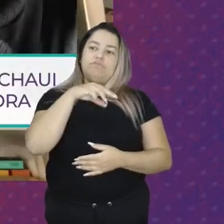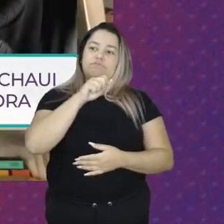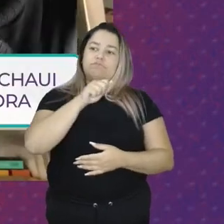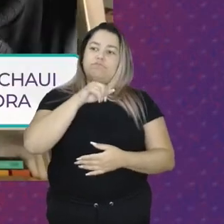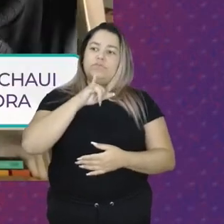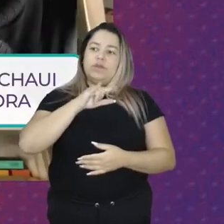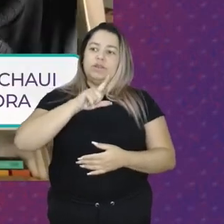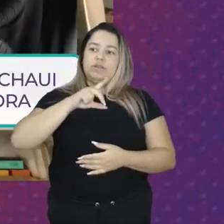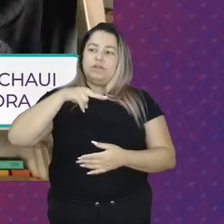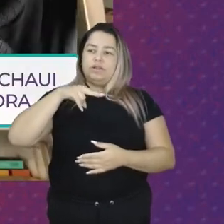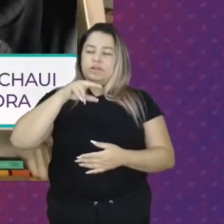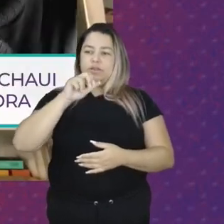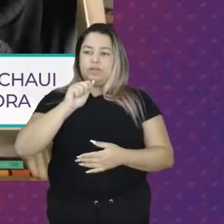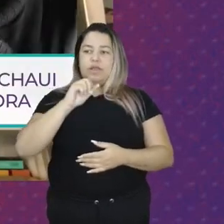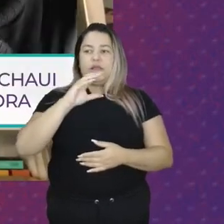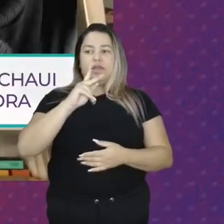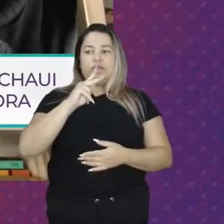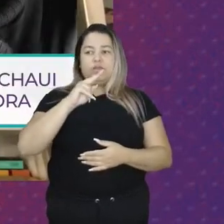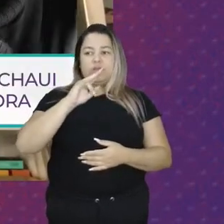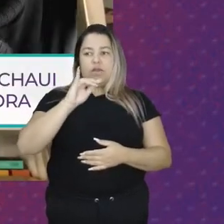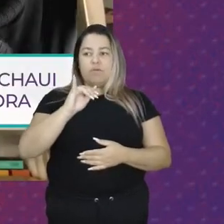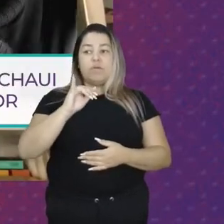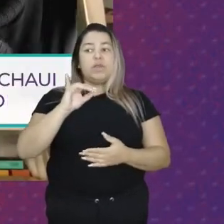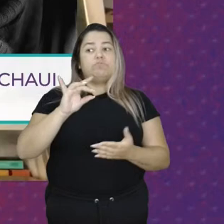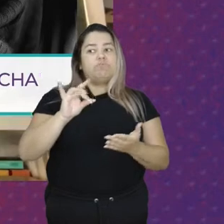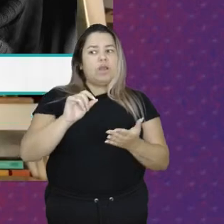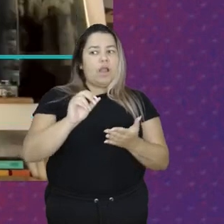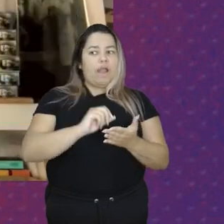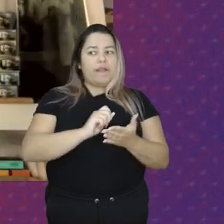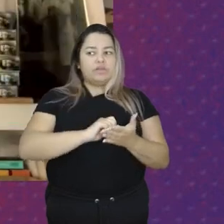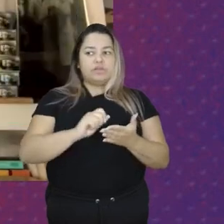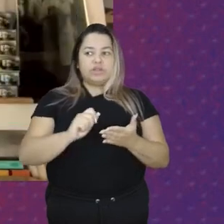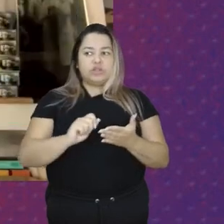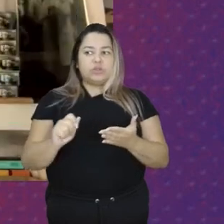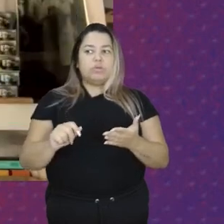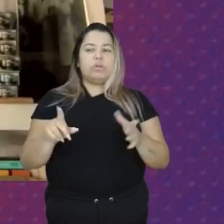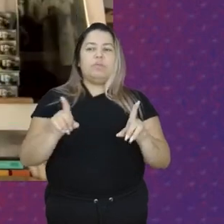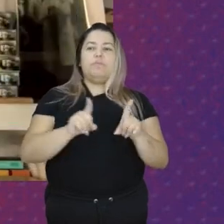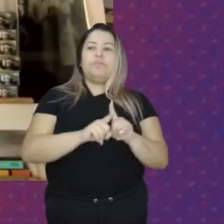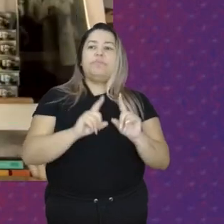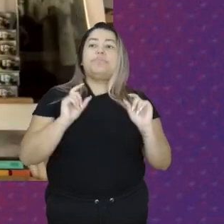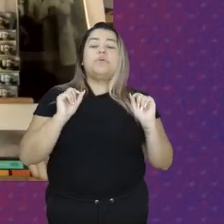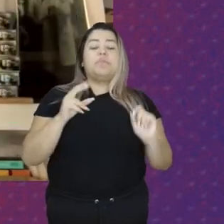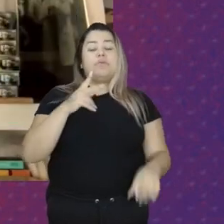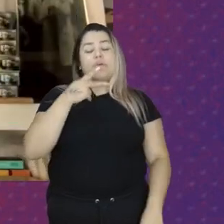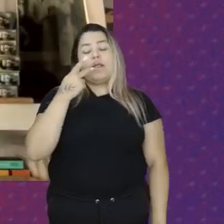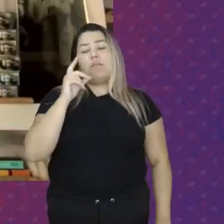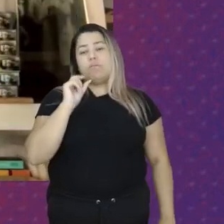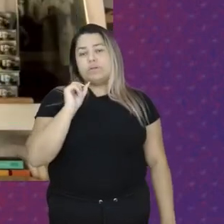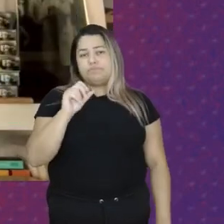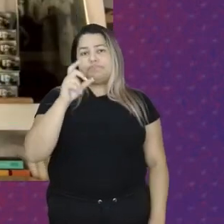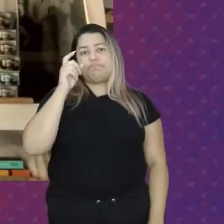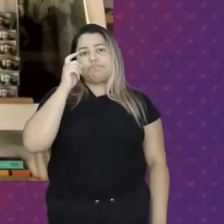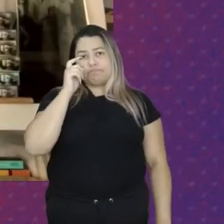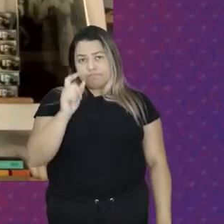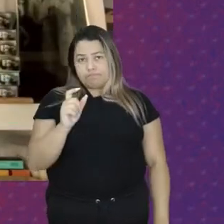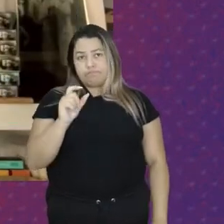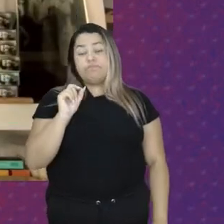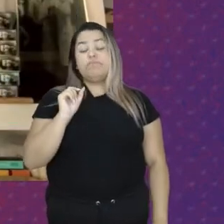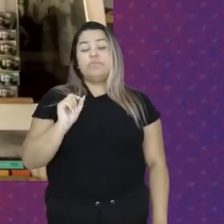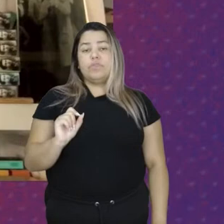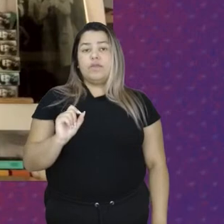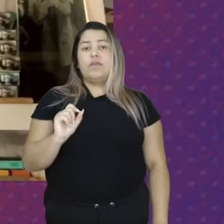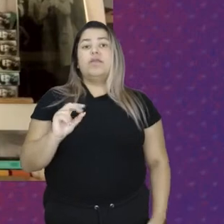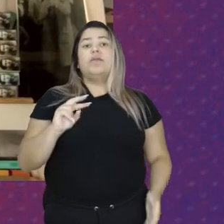Chaui. E ela diz uma coisa, e o texto dos secretários diz uma coisa muito interessante,